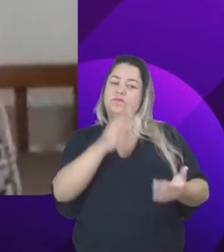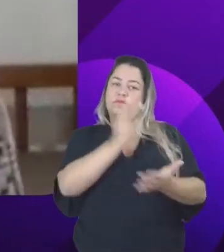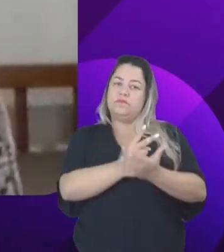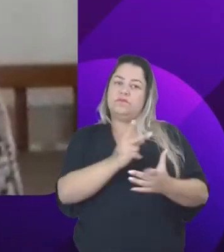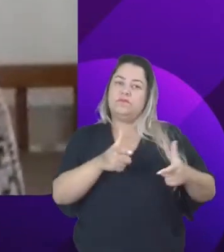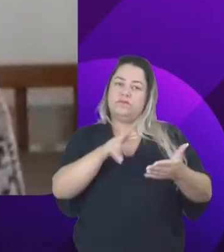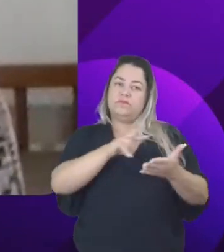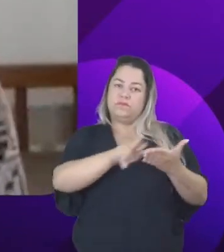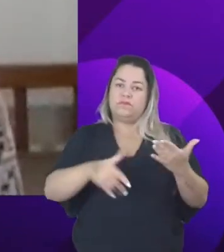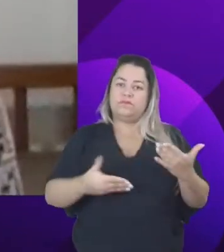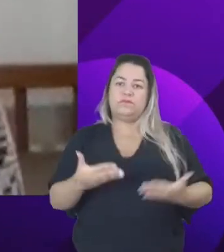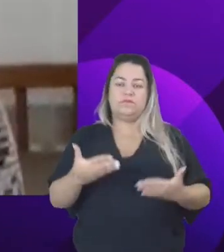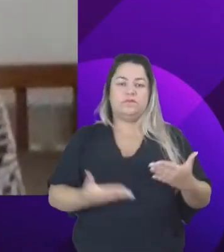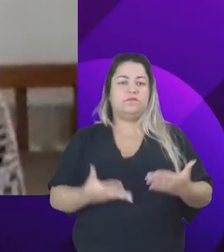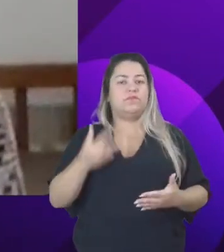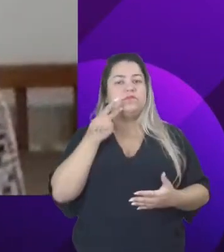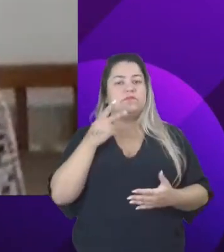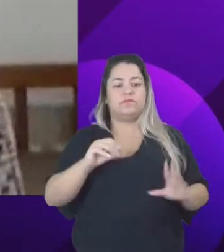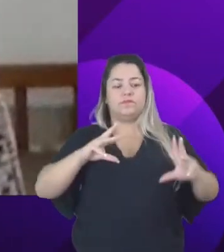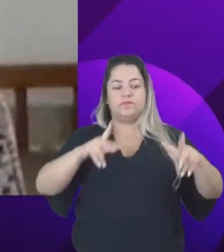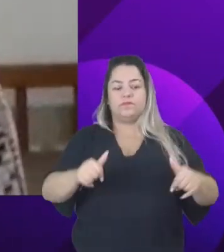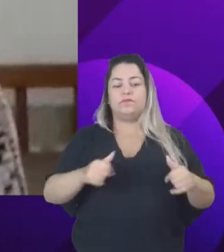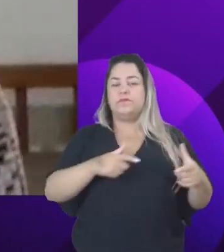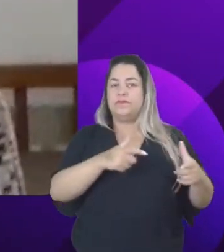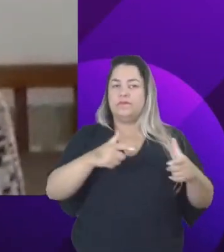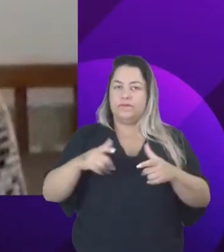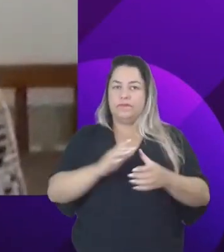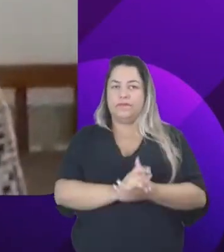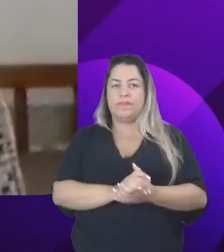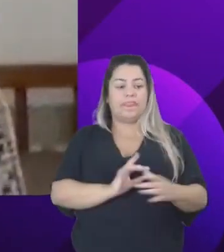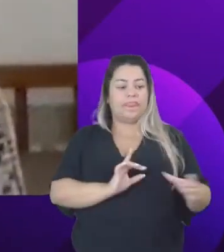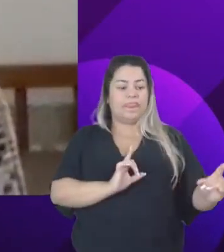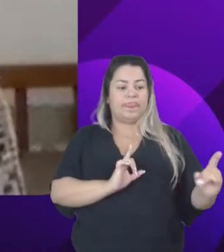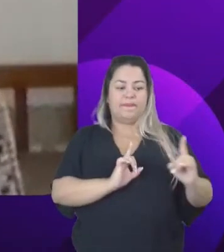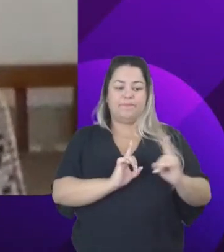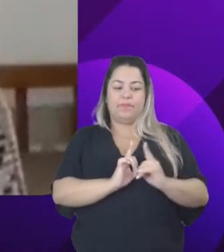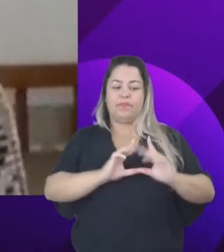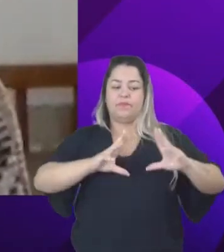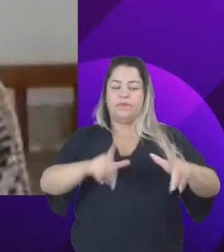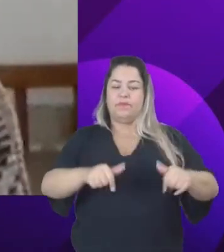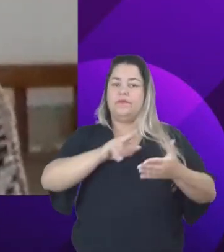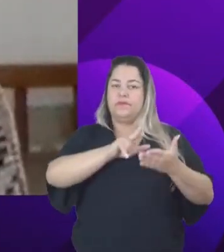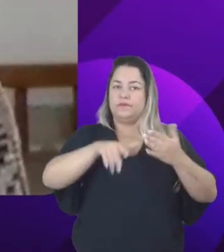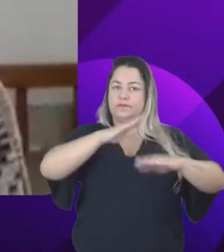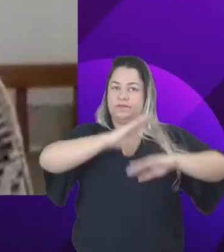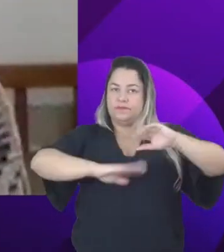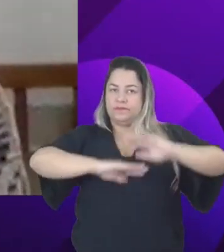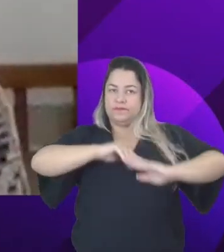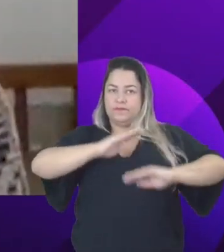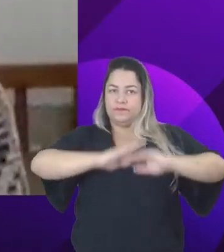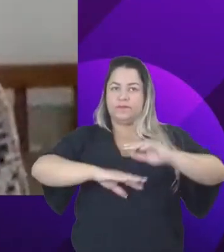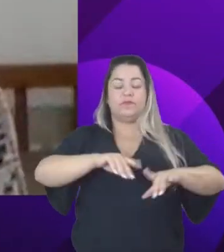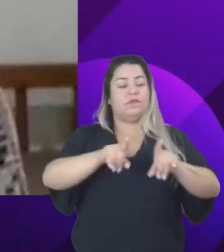local diversos serviços, para que todas aquelas áreas acompanhem de forma multiprofissional